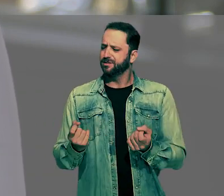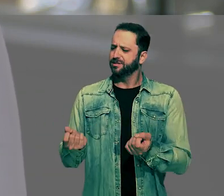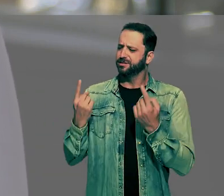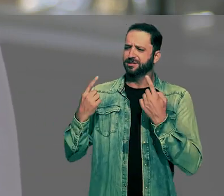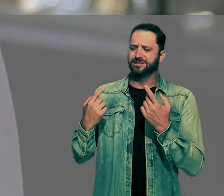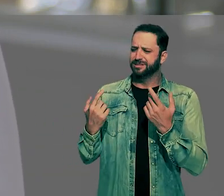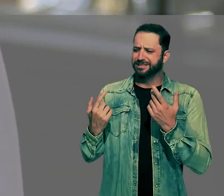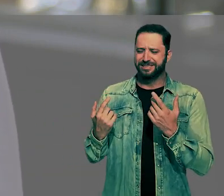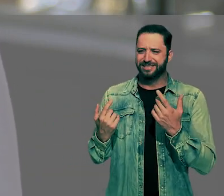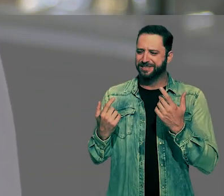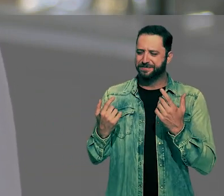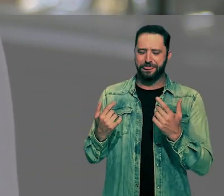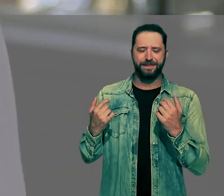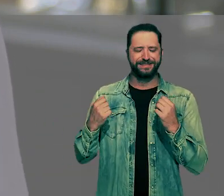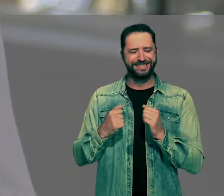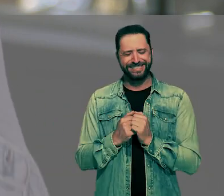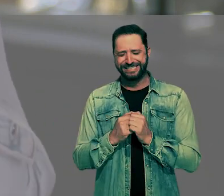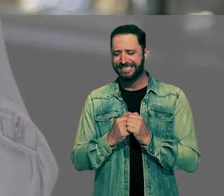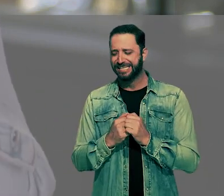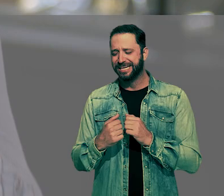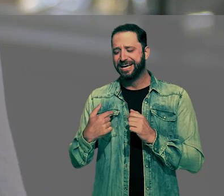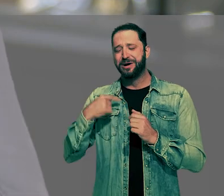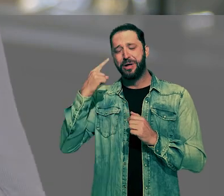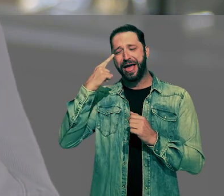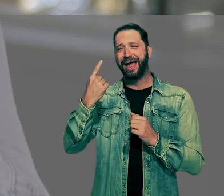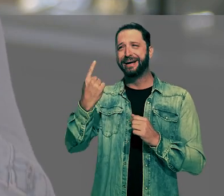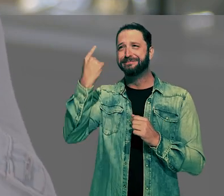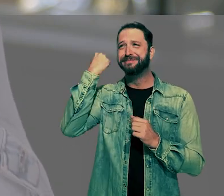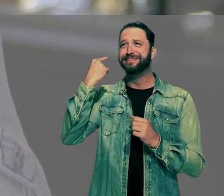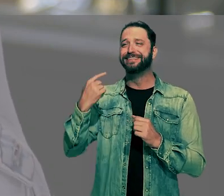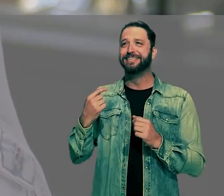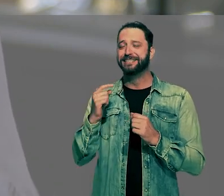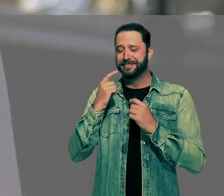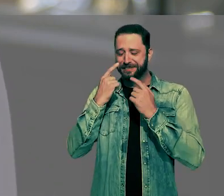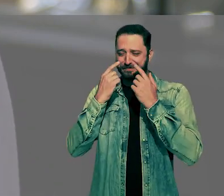já percebi. É que lembrar já dá.